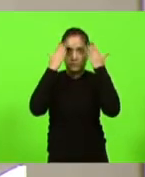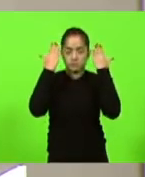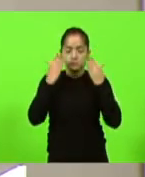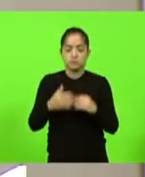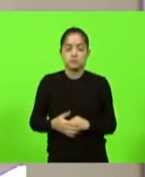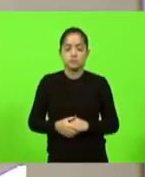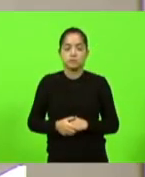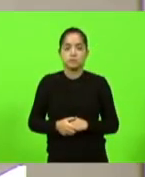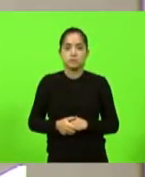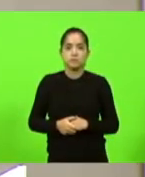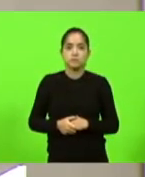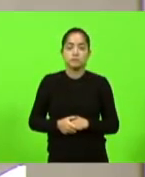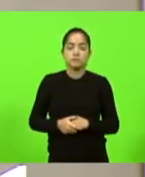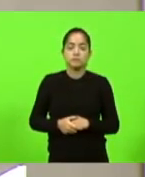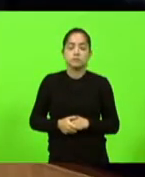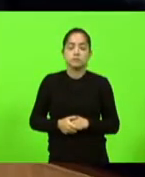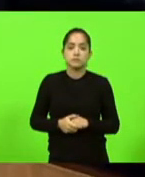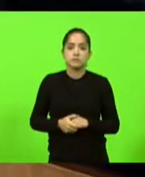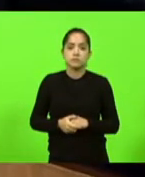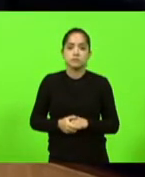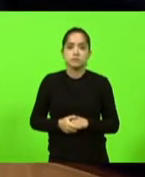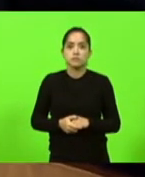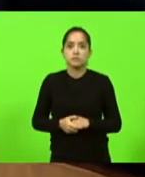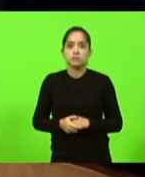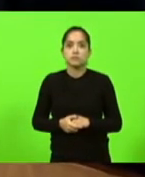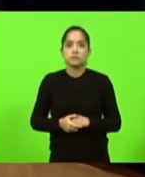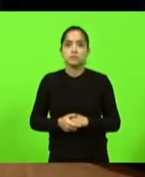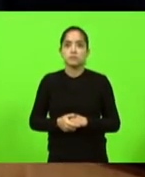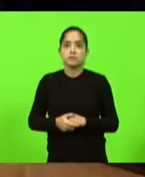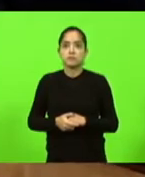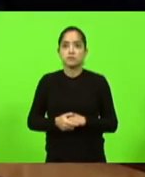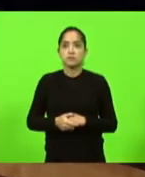deputado Marcos Vieira. Presidente,